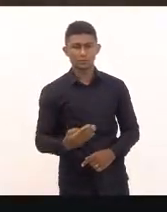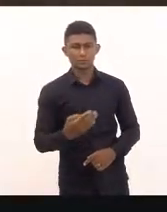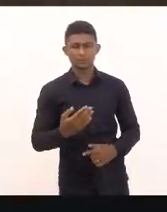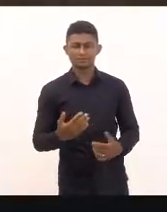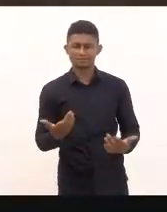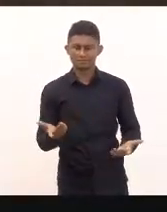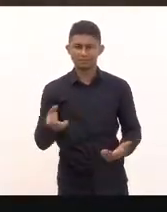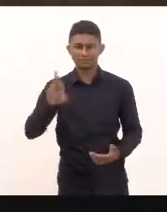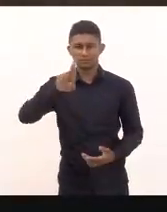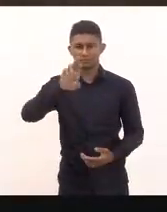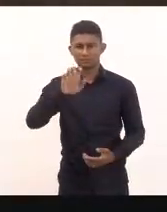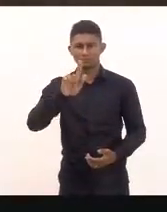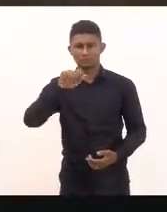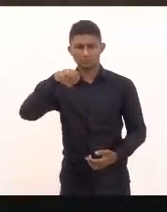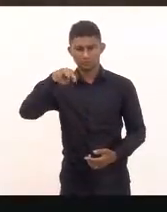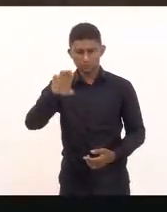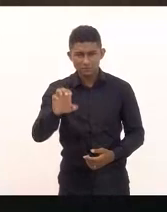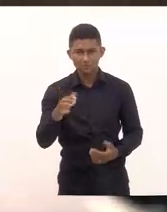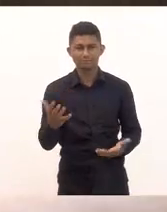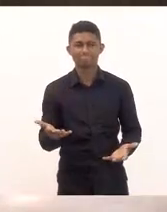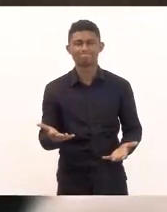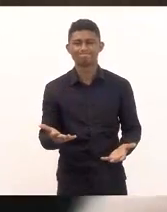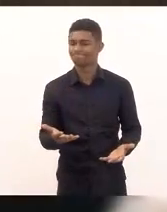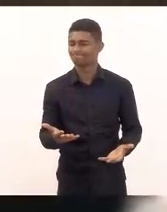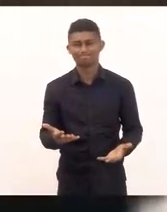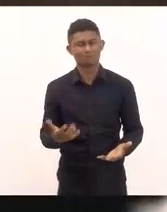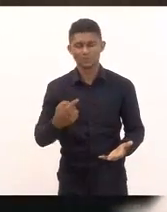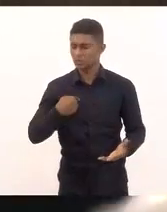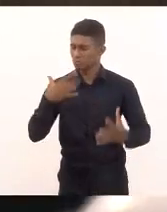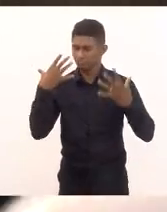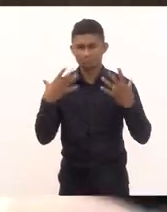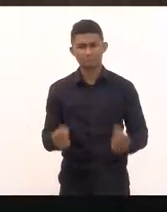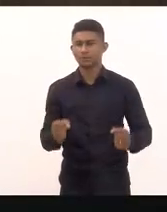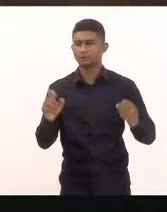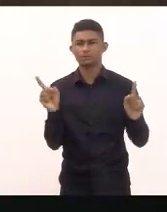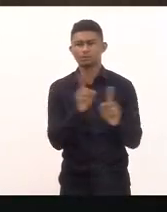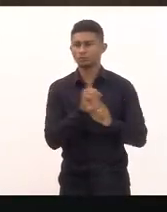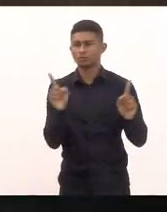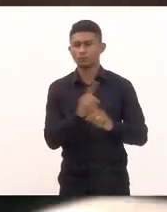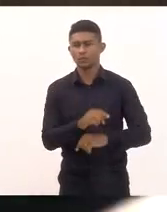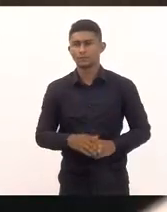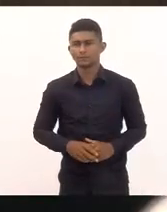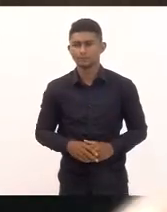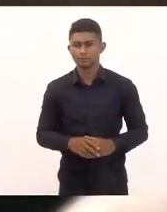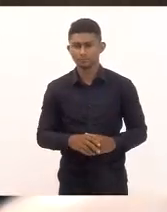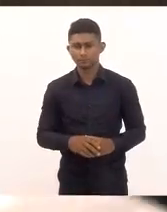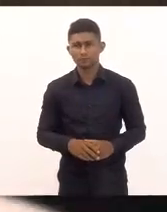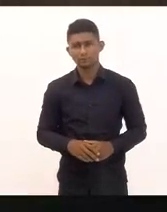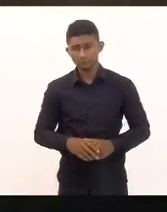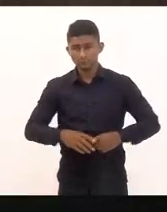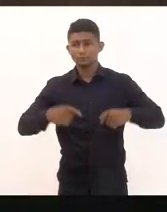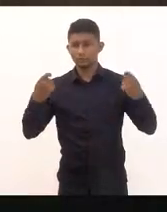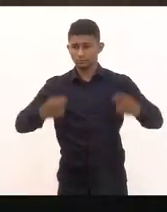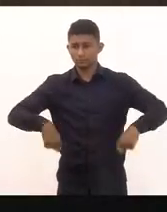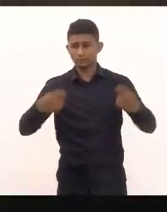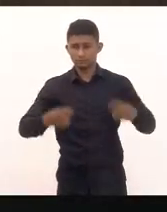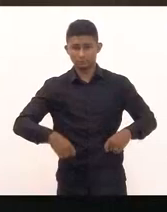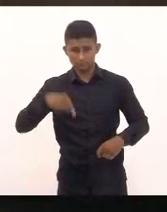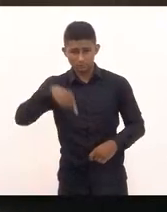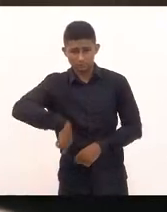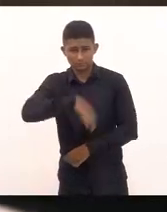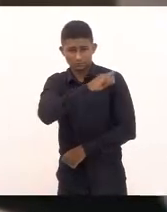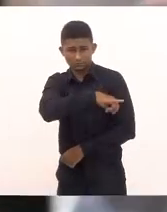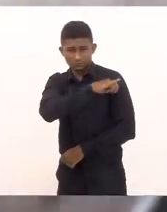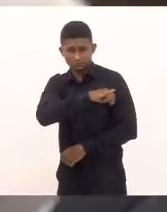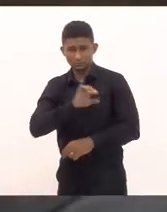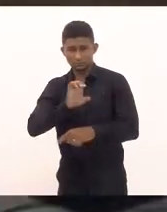de recuperação fiscal. É inadmissível. Eu não admito, deputado. Deveria, sim, mandar mais dinheiro para cá, para o nosso